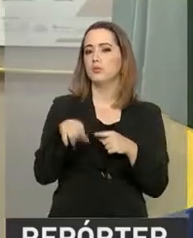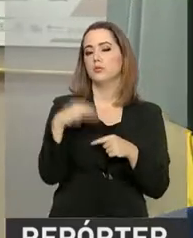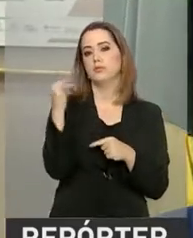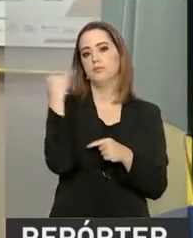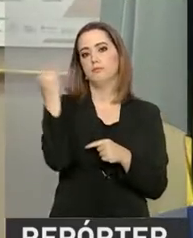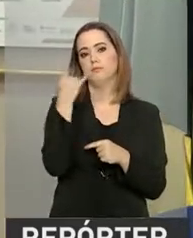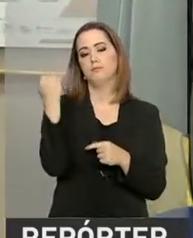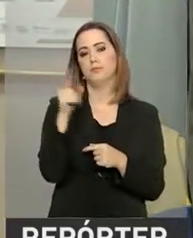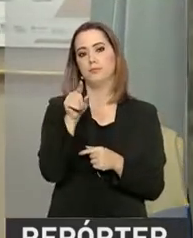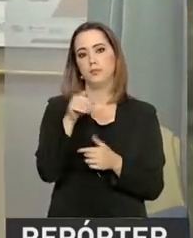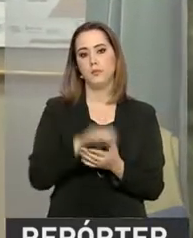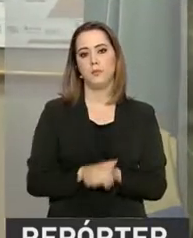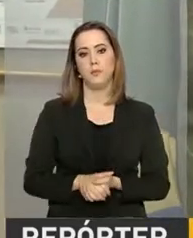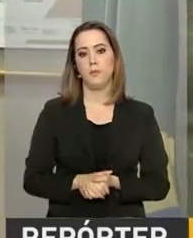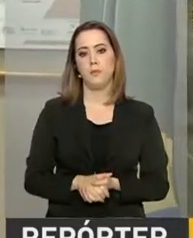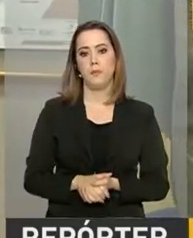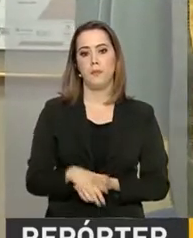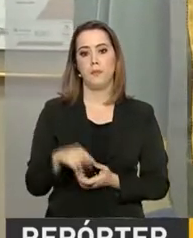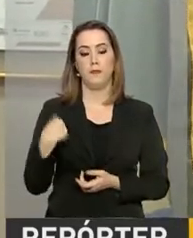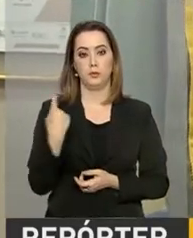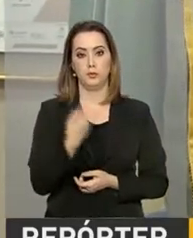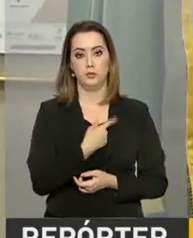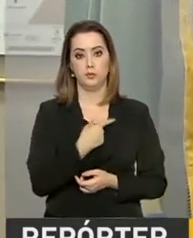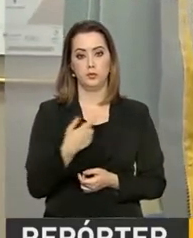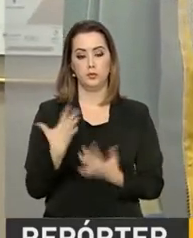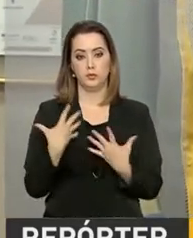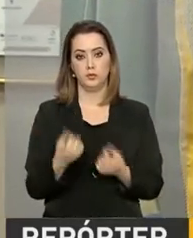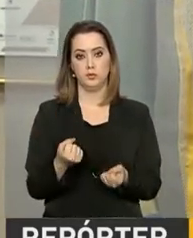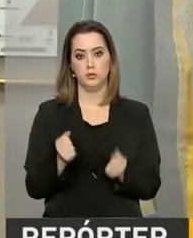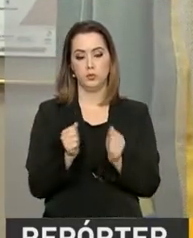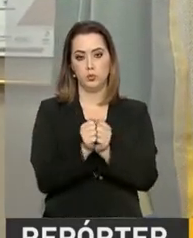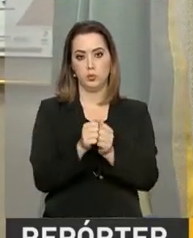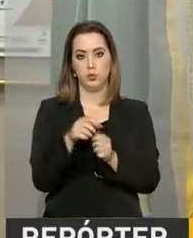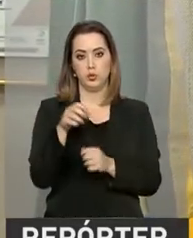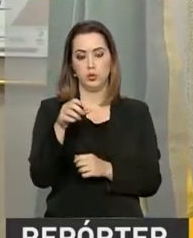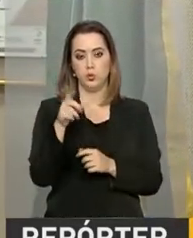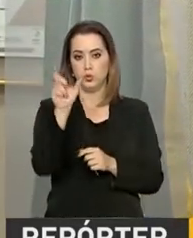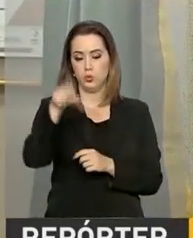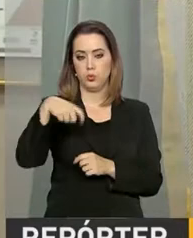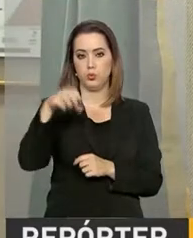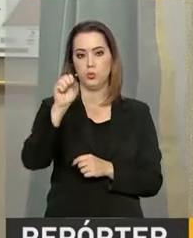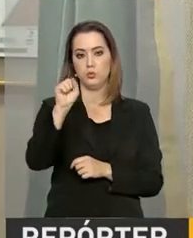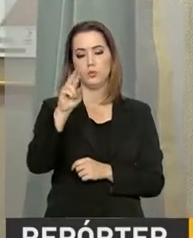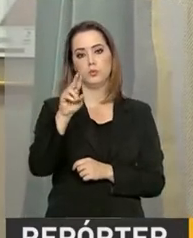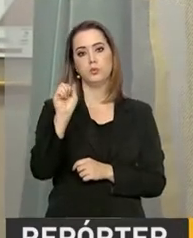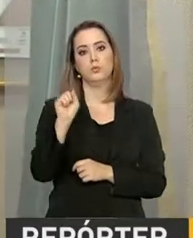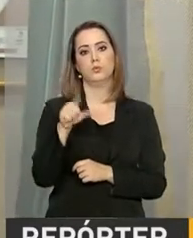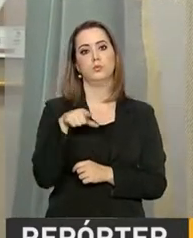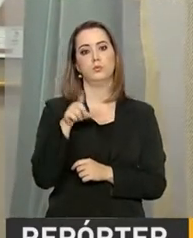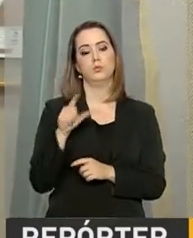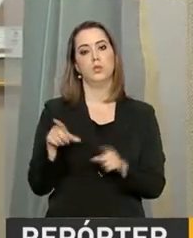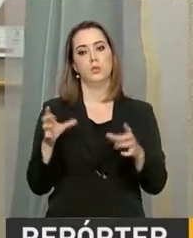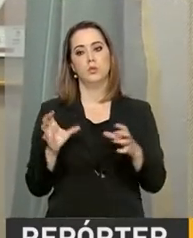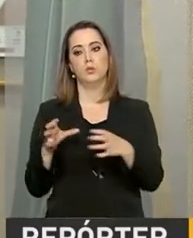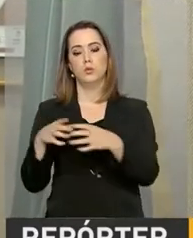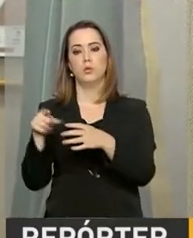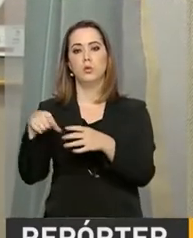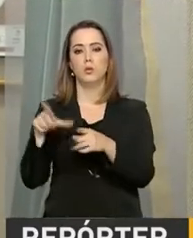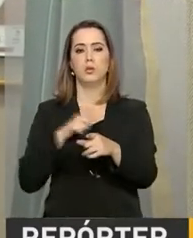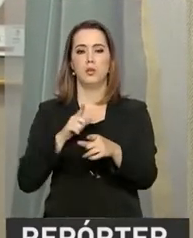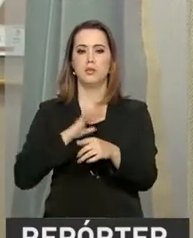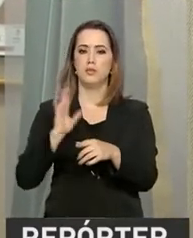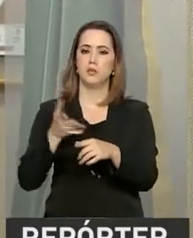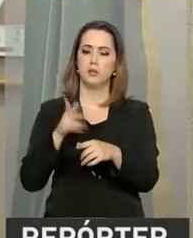nós vamos colocar junto ao cartão sus de modo que as áreas onde já existe a biometria do tse